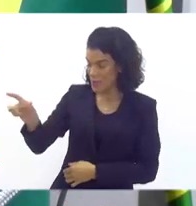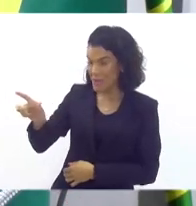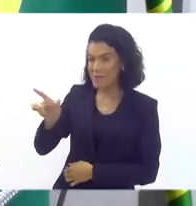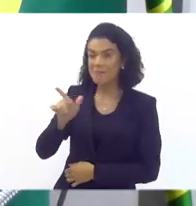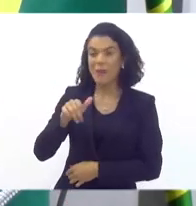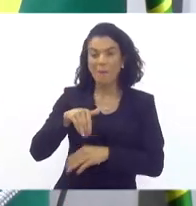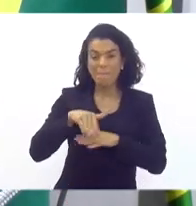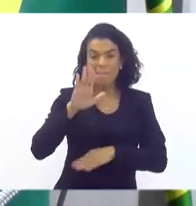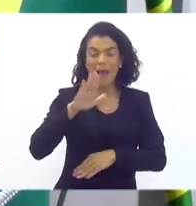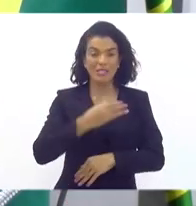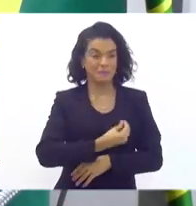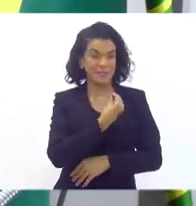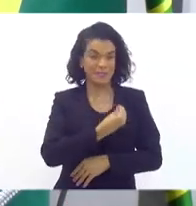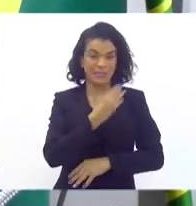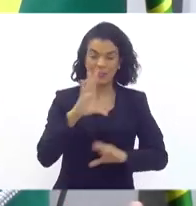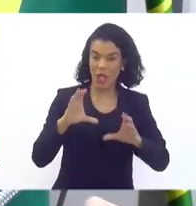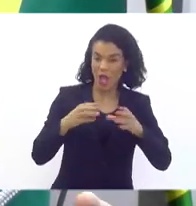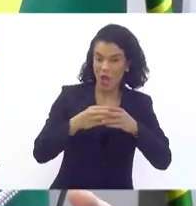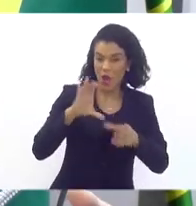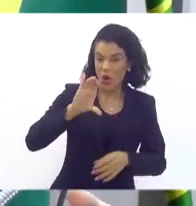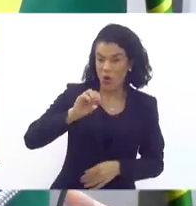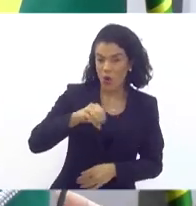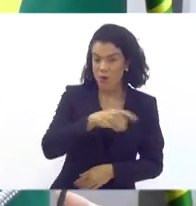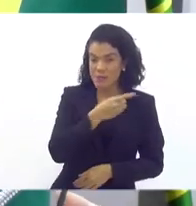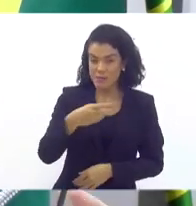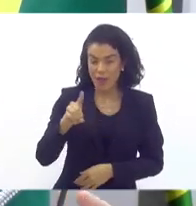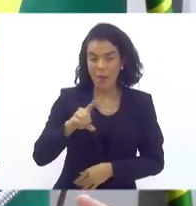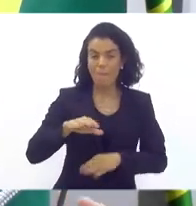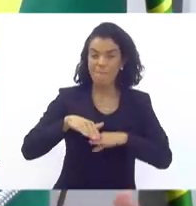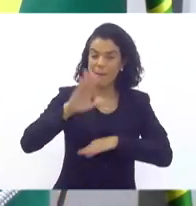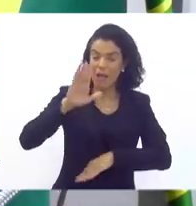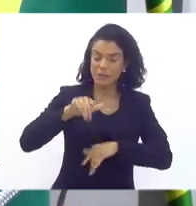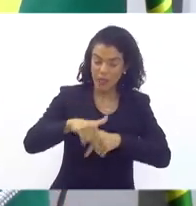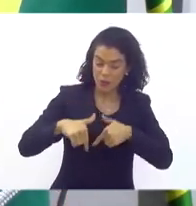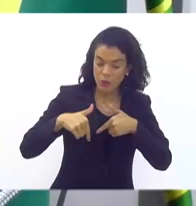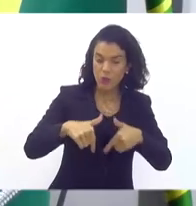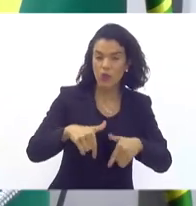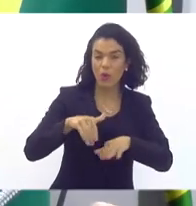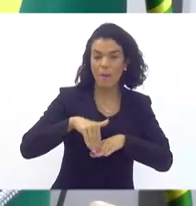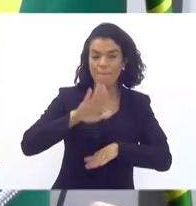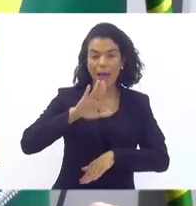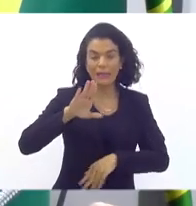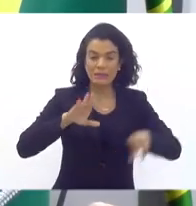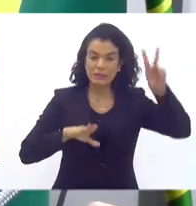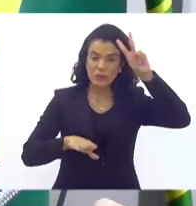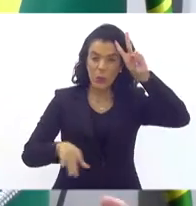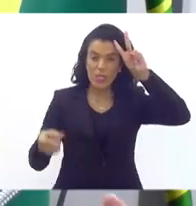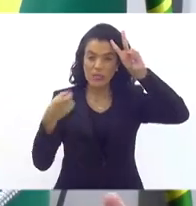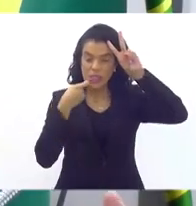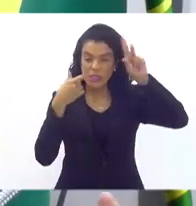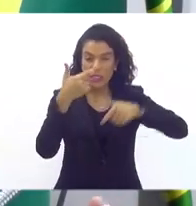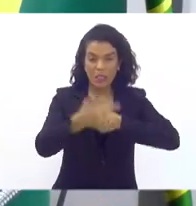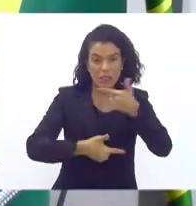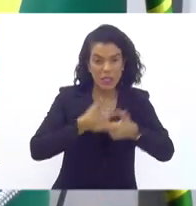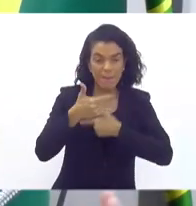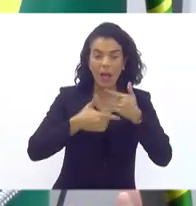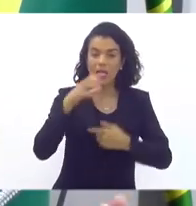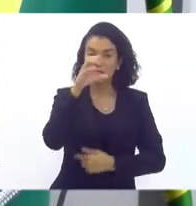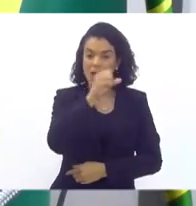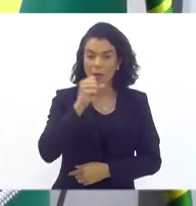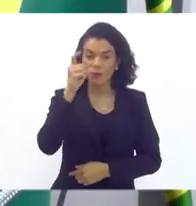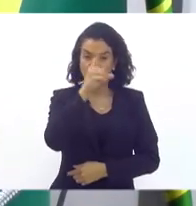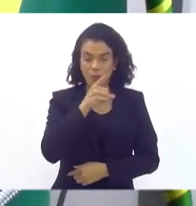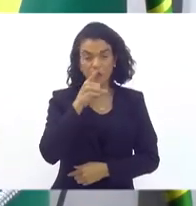que mais estão presentes nas comissões independente do tema que mais atuam que estão na casa de segunda a sexta-feira que trabalha um final de semana